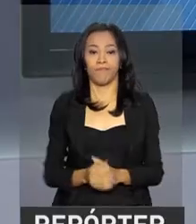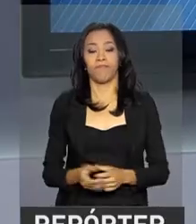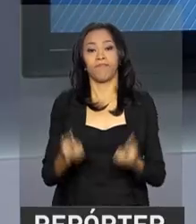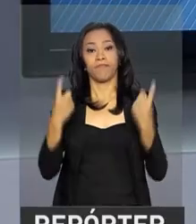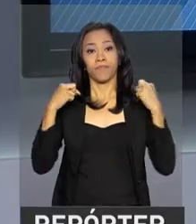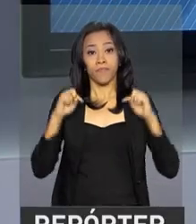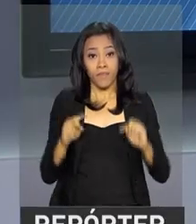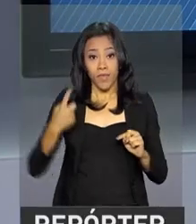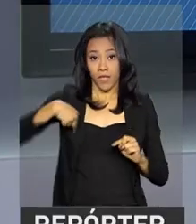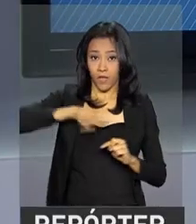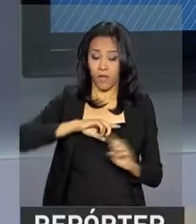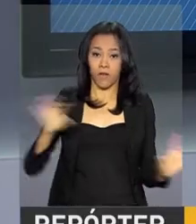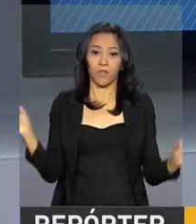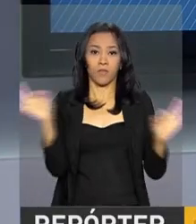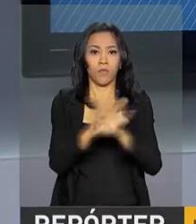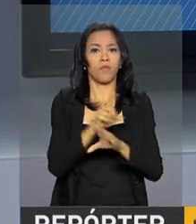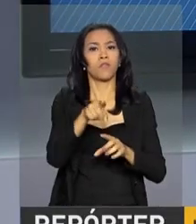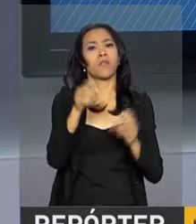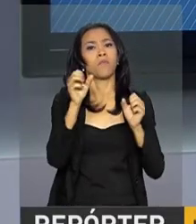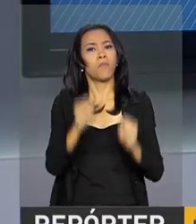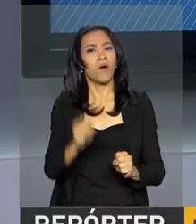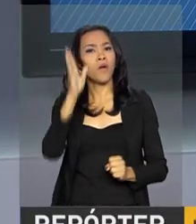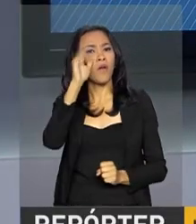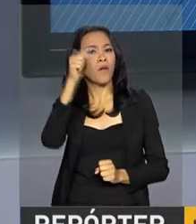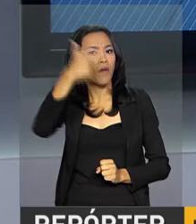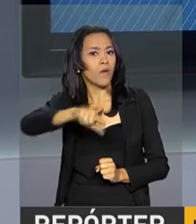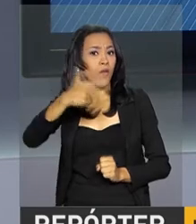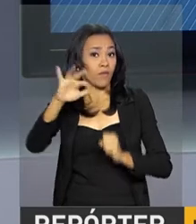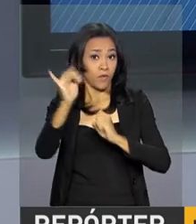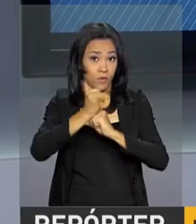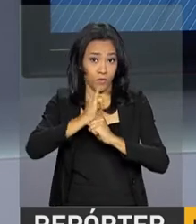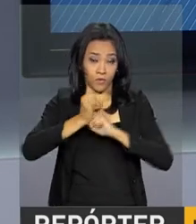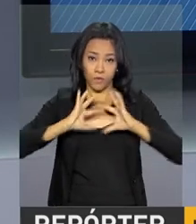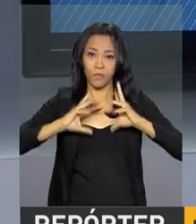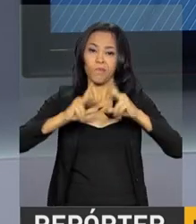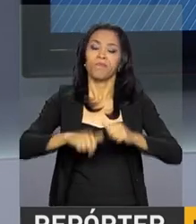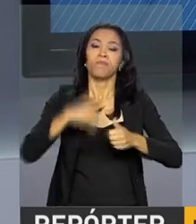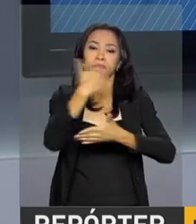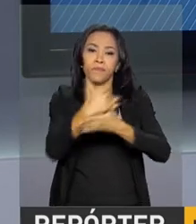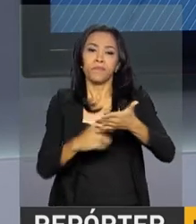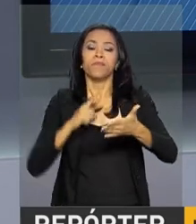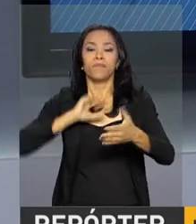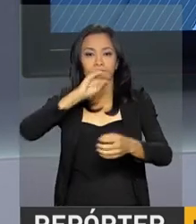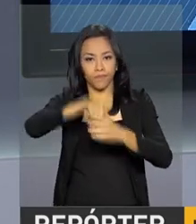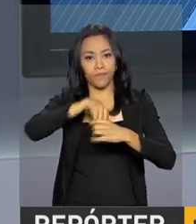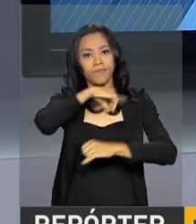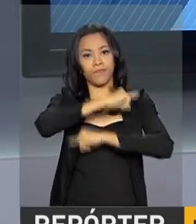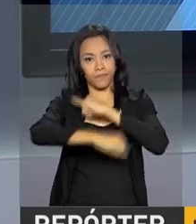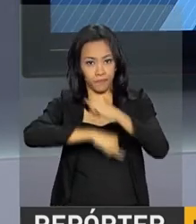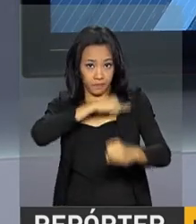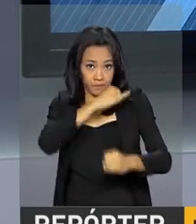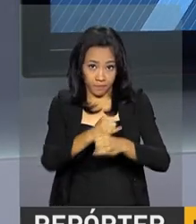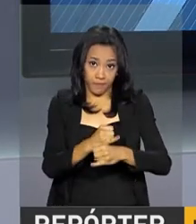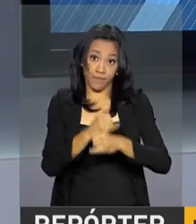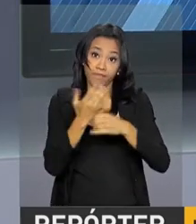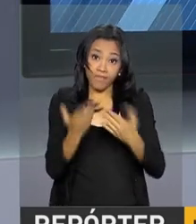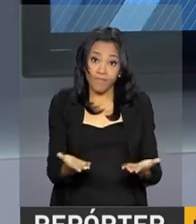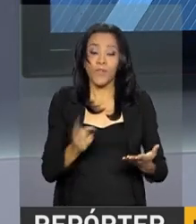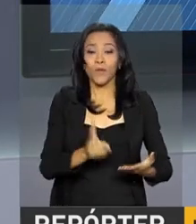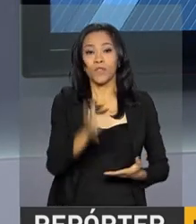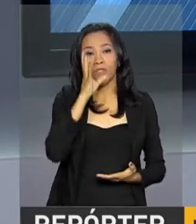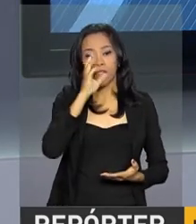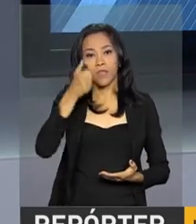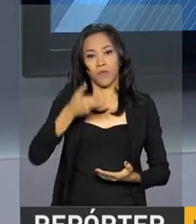nós ficamos por aqui você pode rever as reportagens no youtube e toda a nossa programação também está na página da nbr na internet